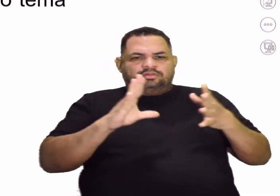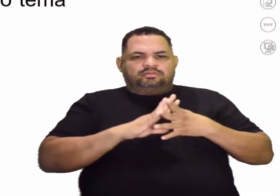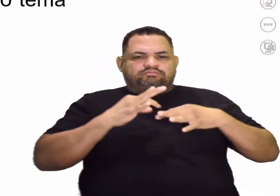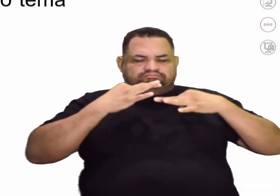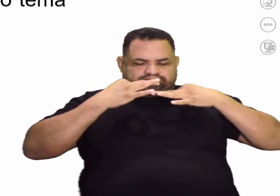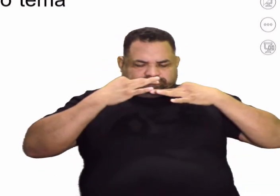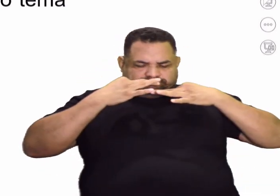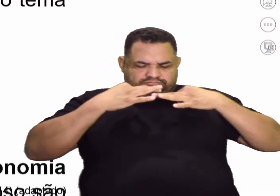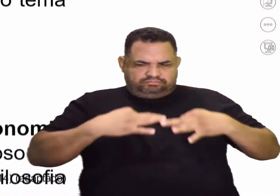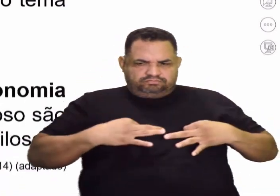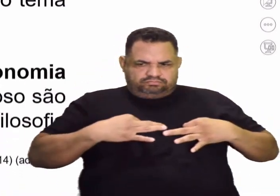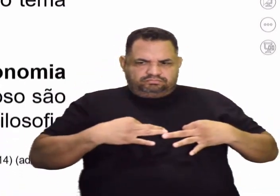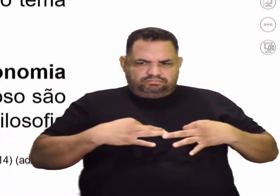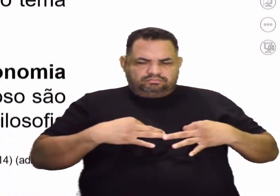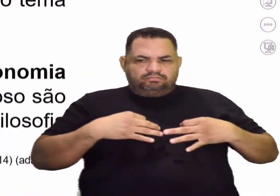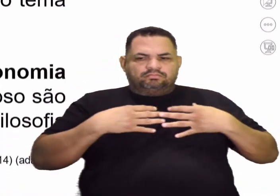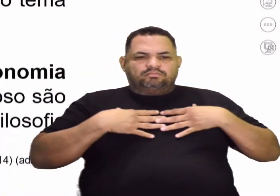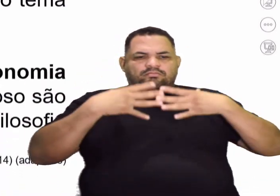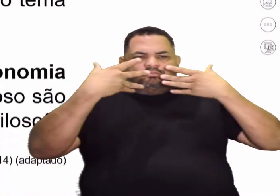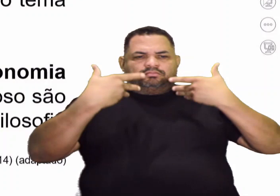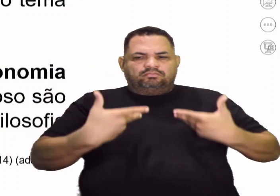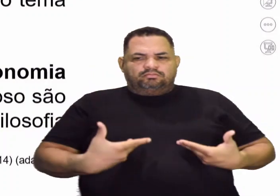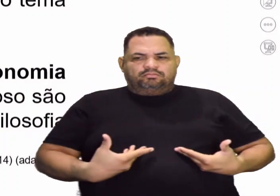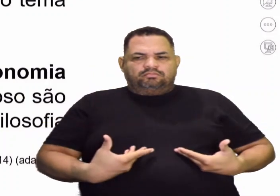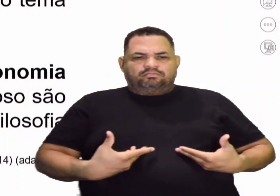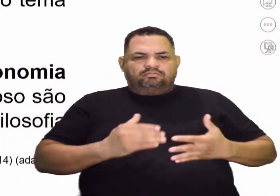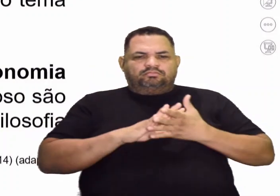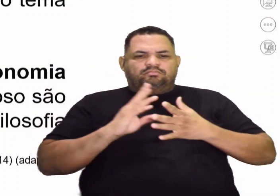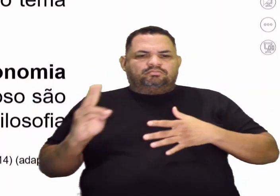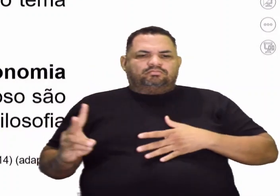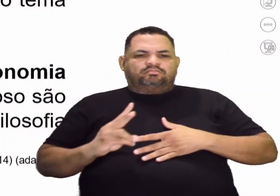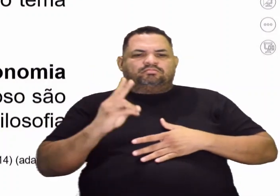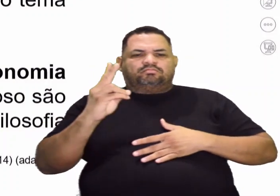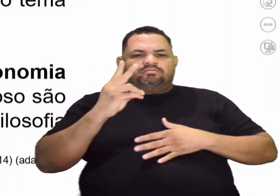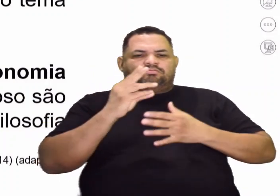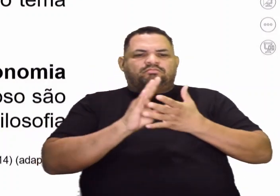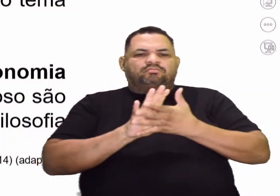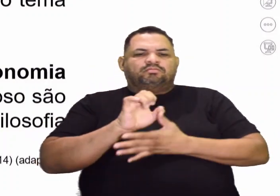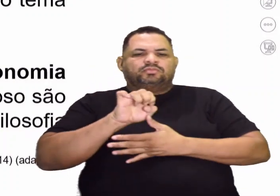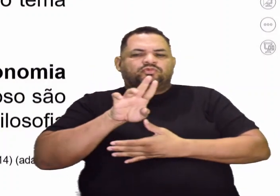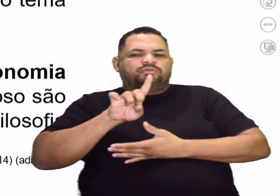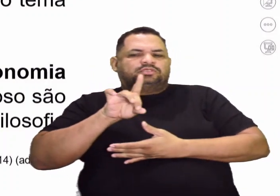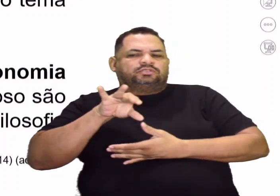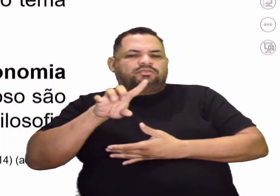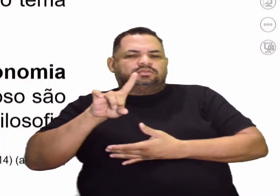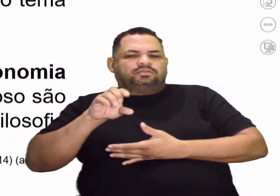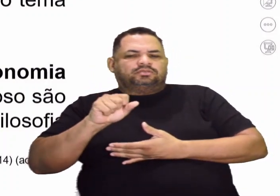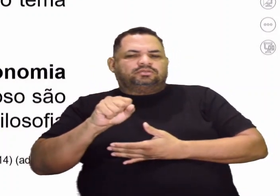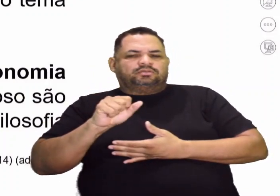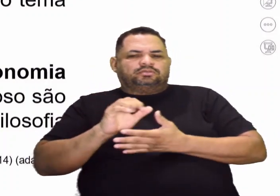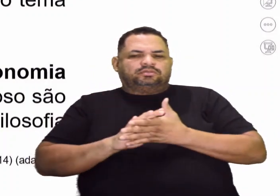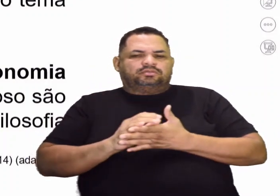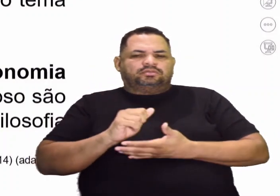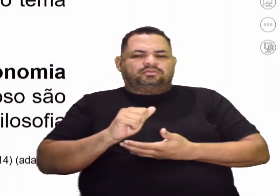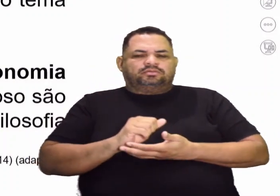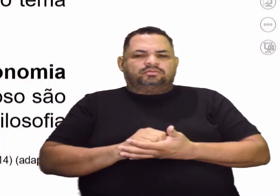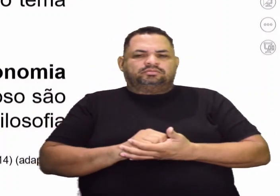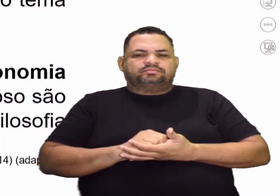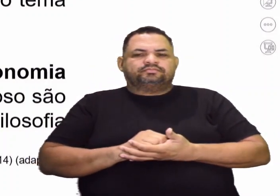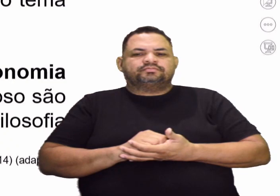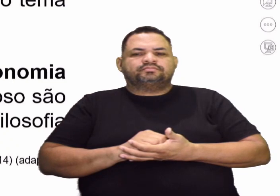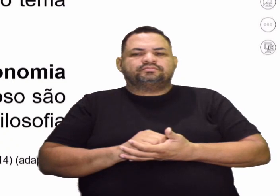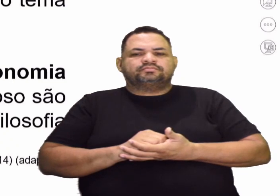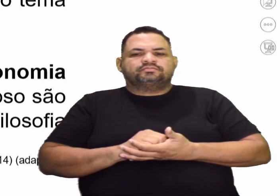e da dignidade humana. A valorização da subjetividade está aqui, ó, oriunda